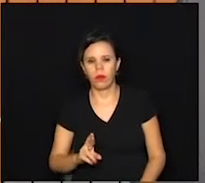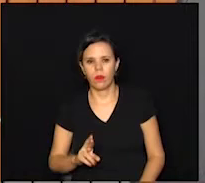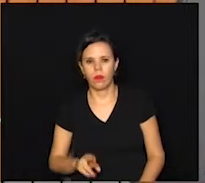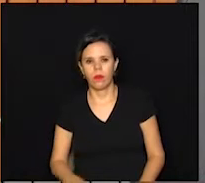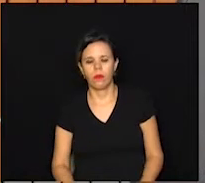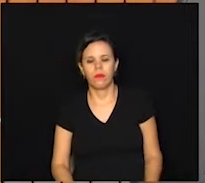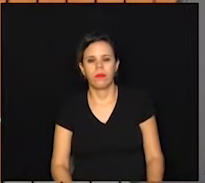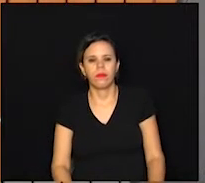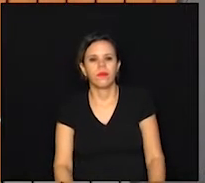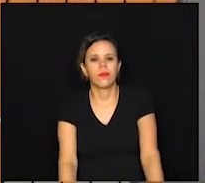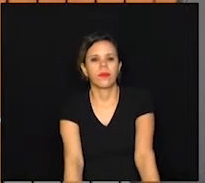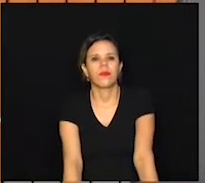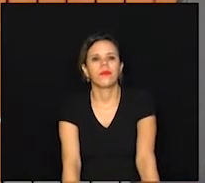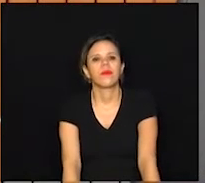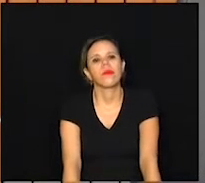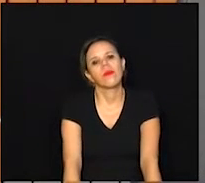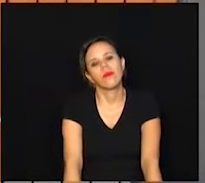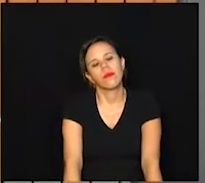Sotile?